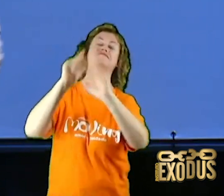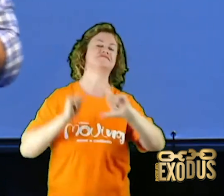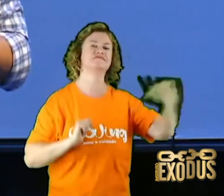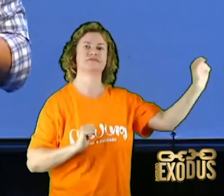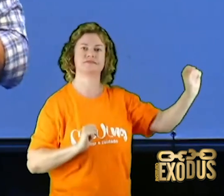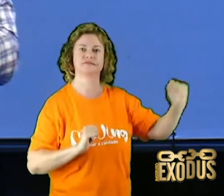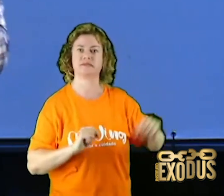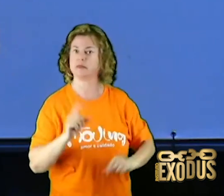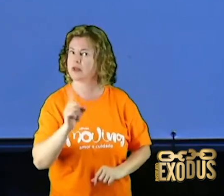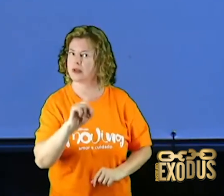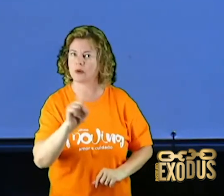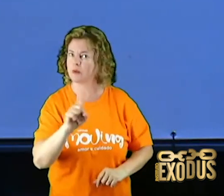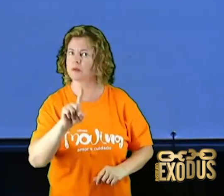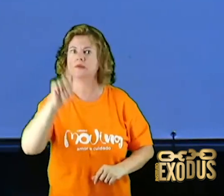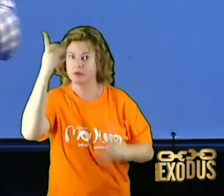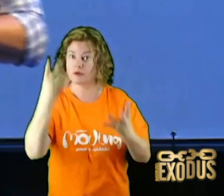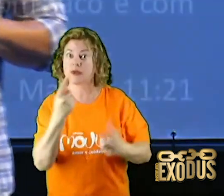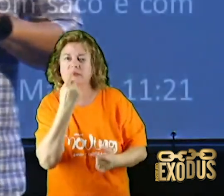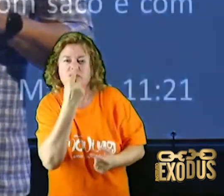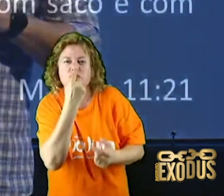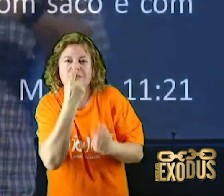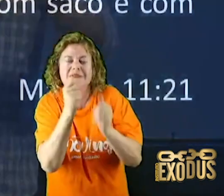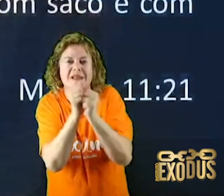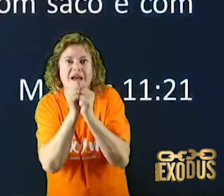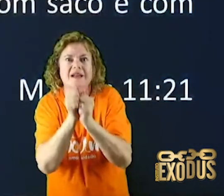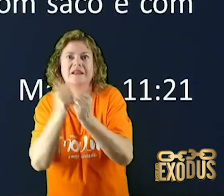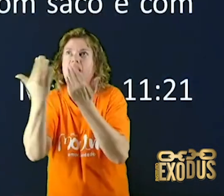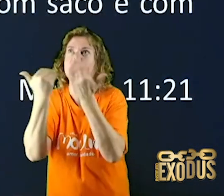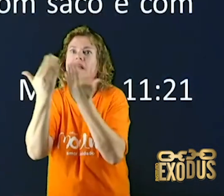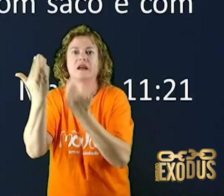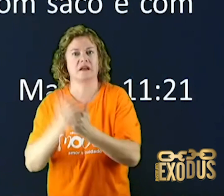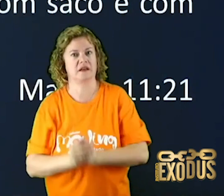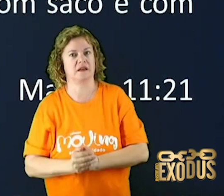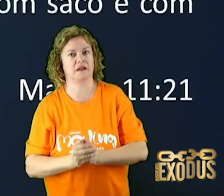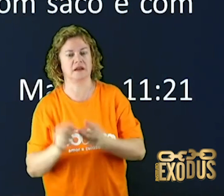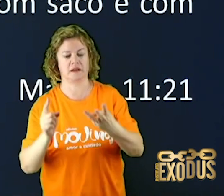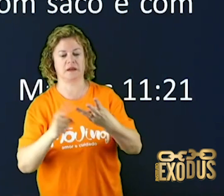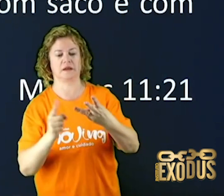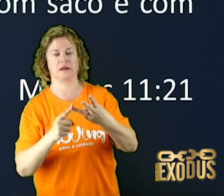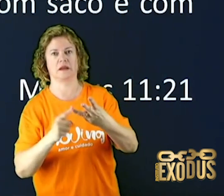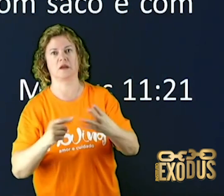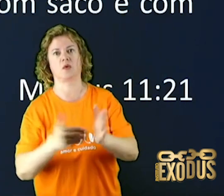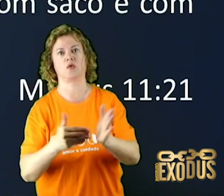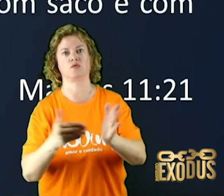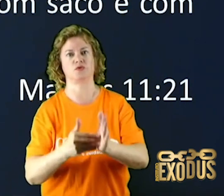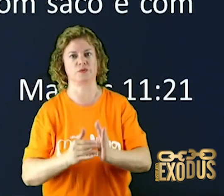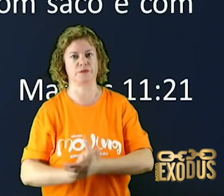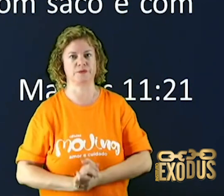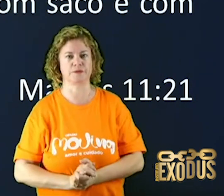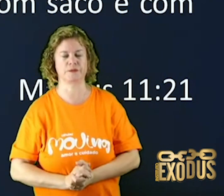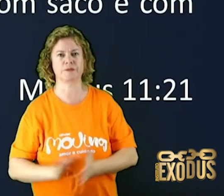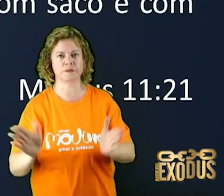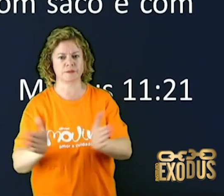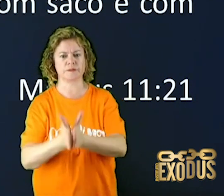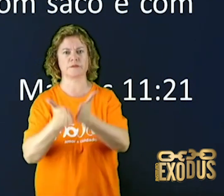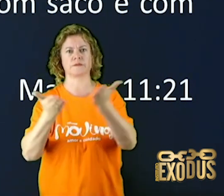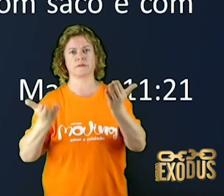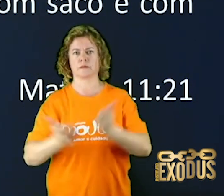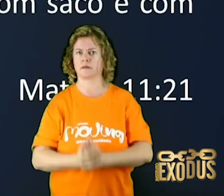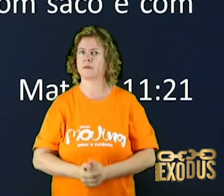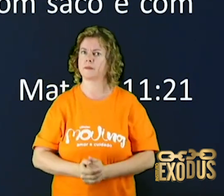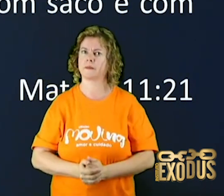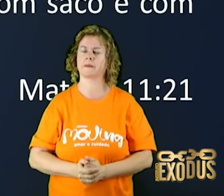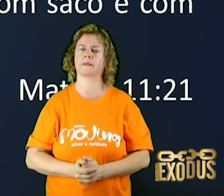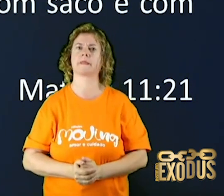Número 3 e último. Os milagres ou o poder de Deus, eles vão eliminar a possibilidade de